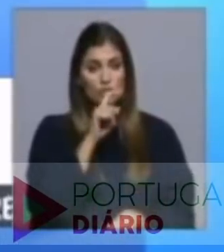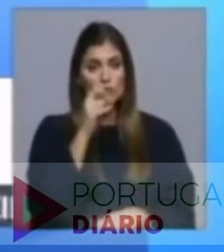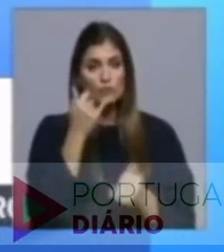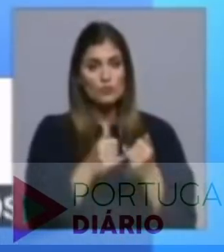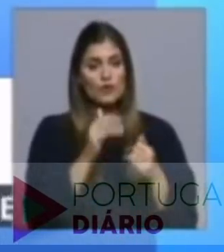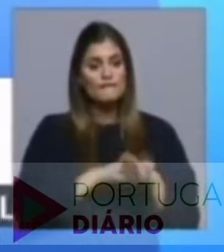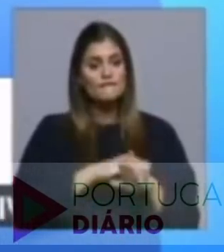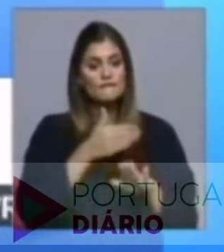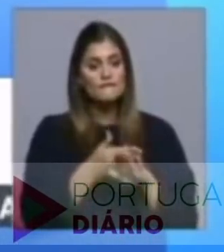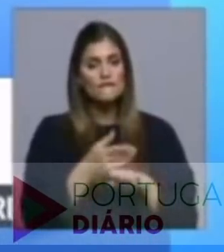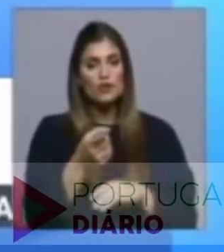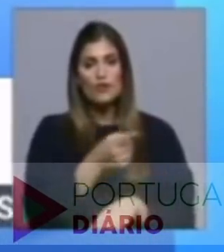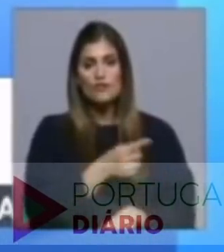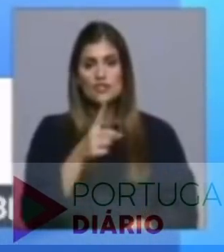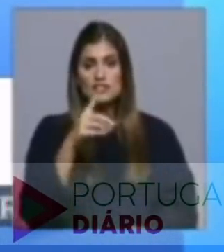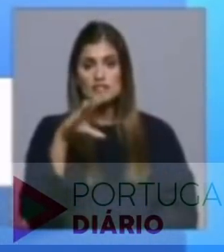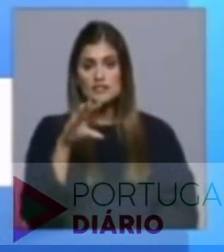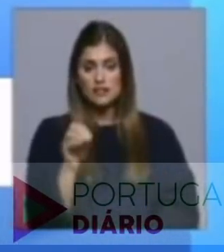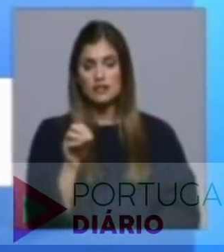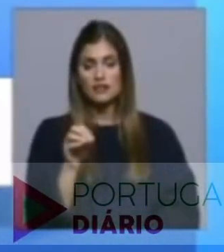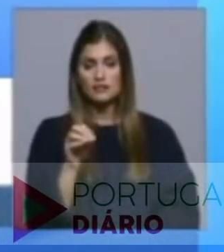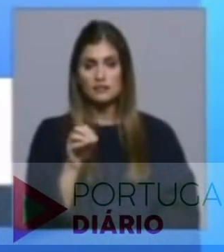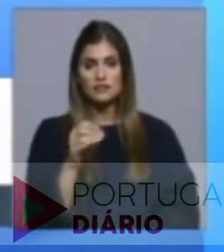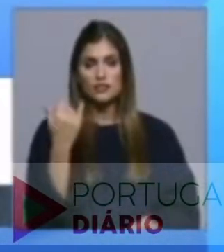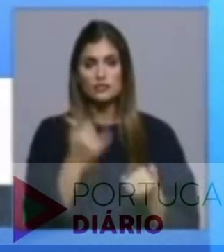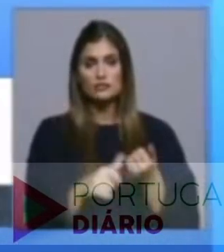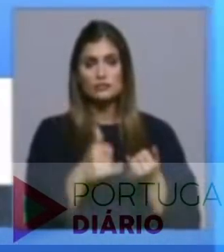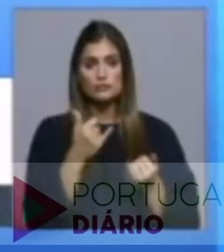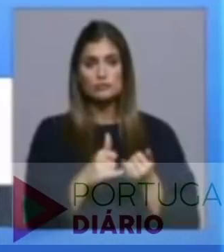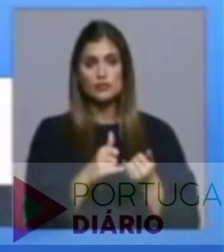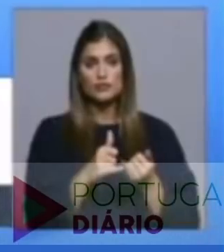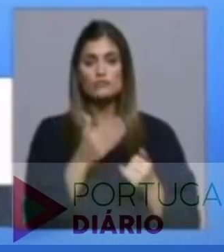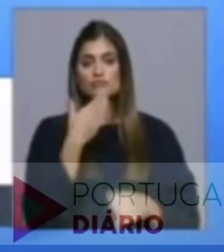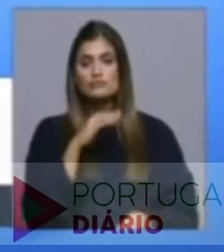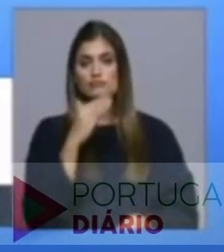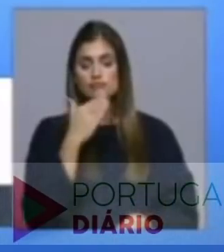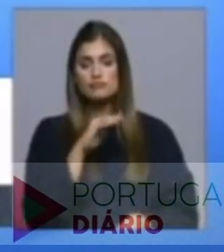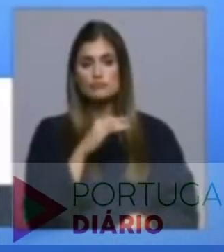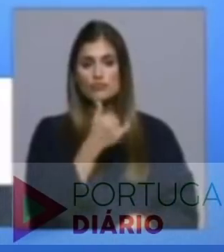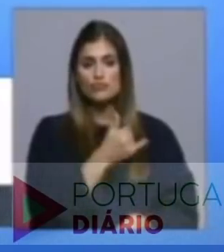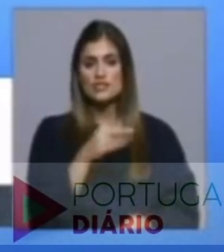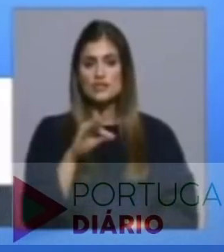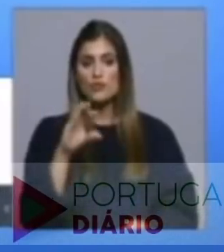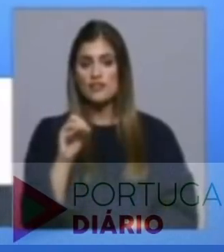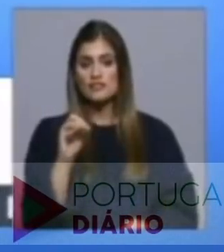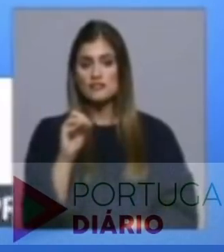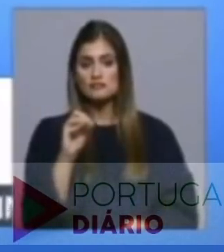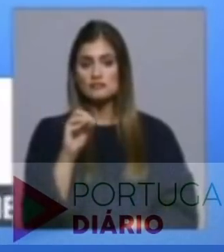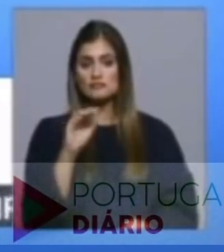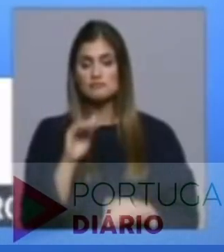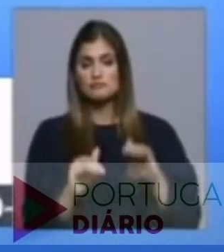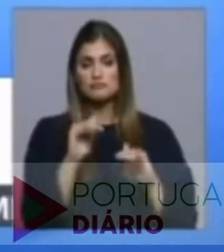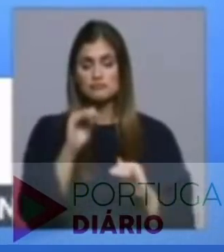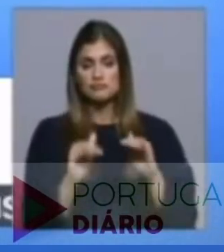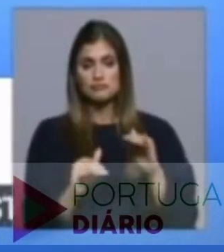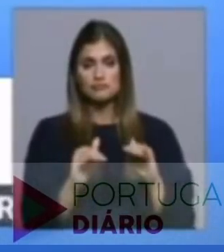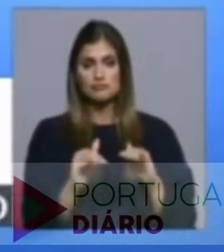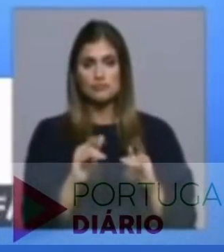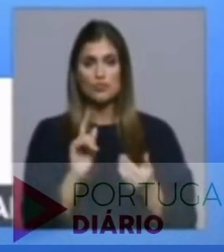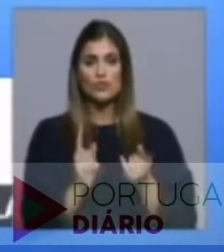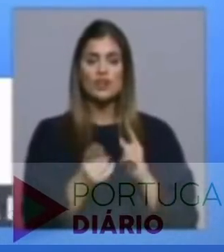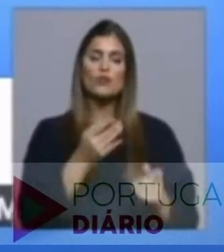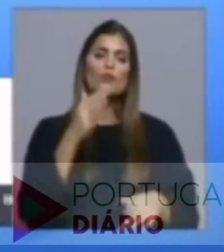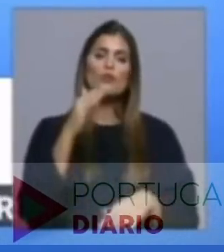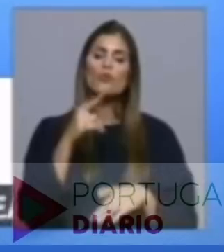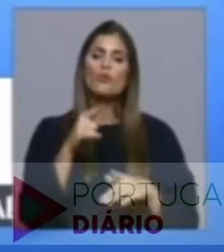extremo estava nos 960 e o risco moderado estava nos 240. Pois aquilo que era o